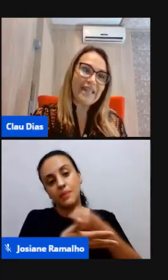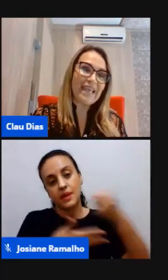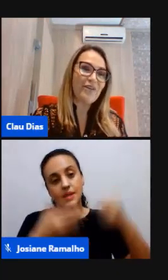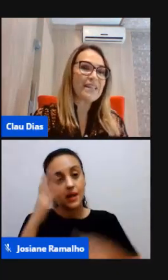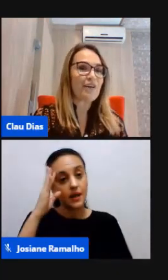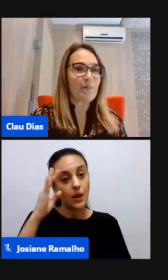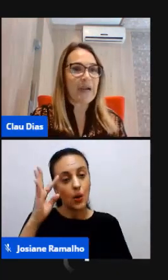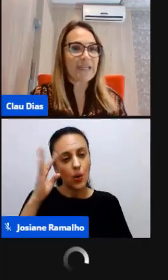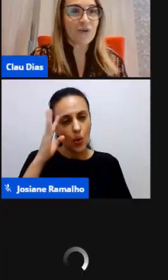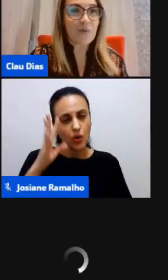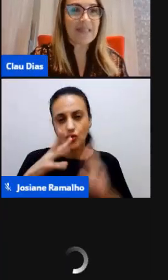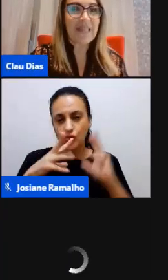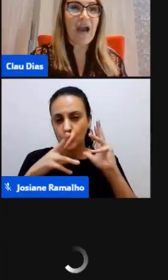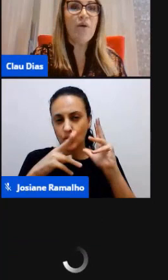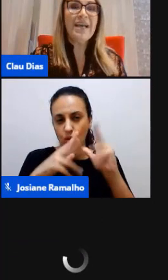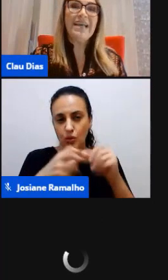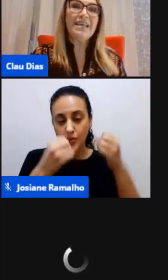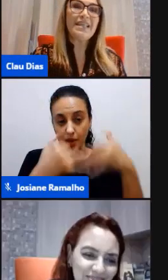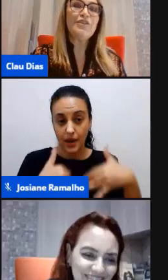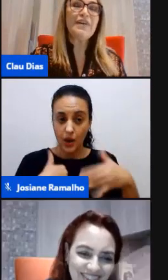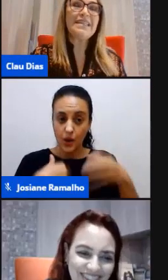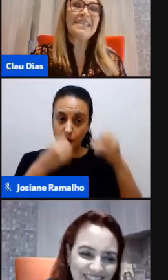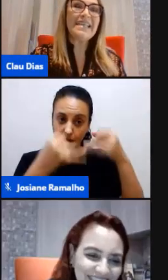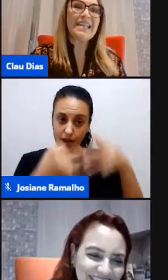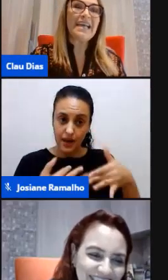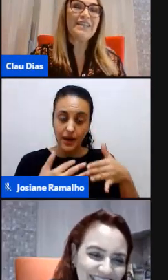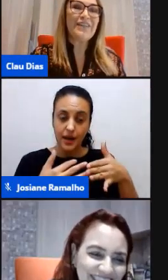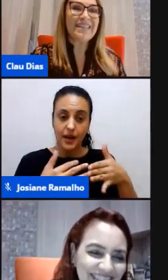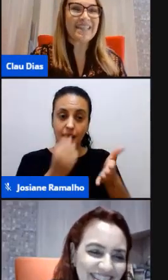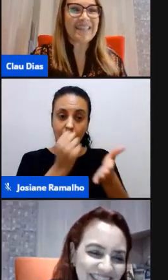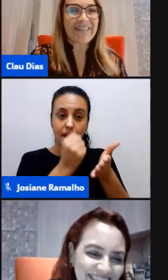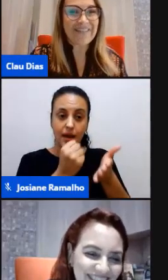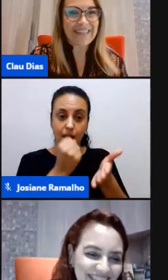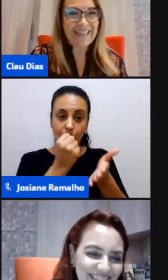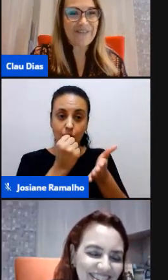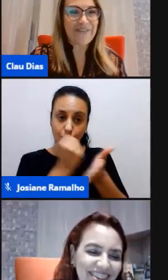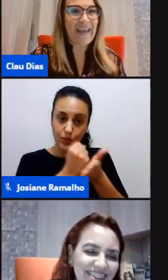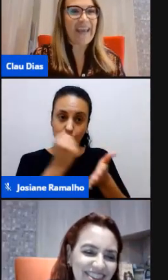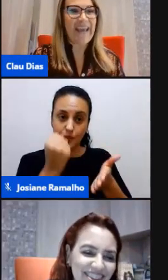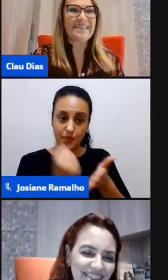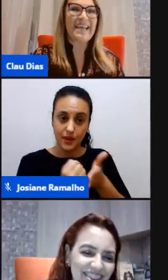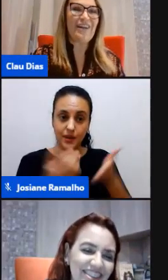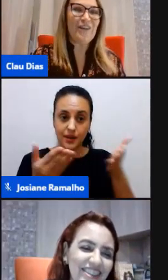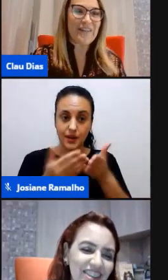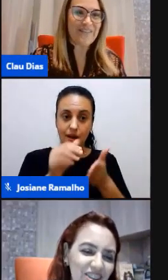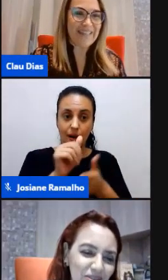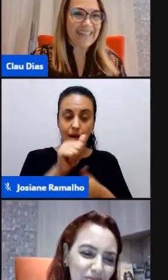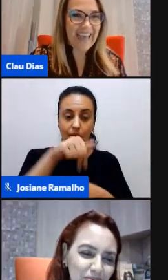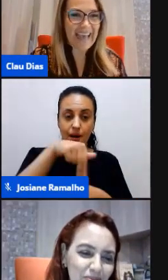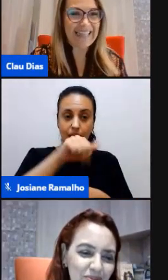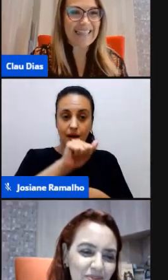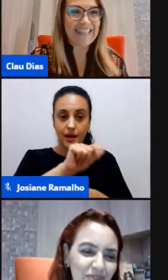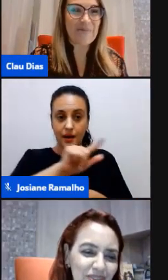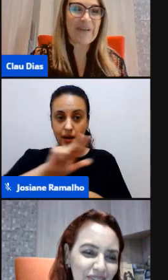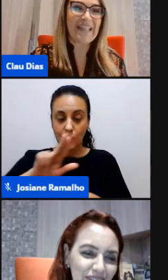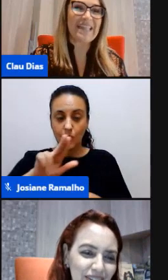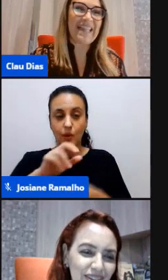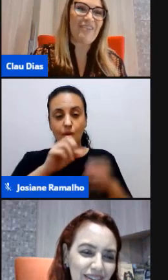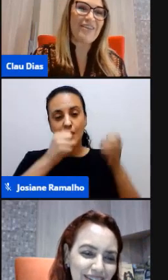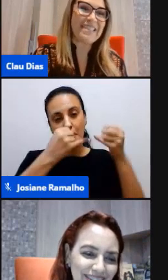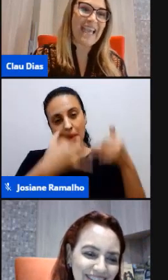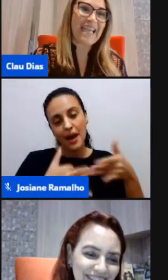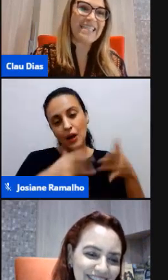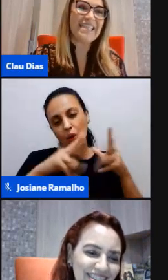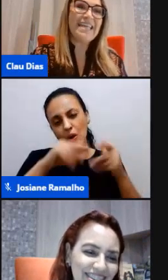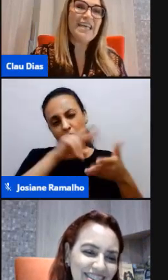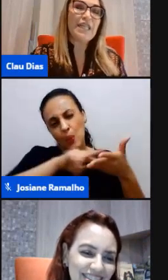isso que eu falei. Eu entrei com a parte documental e a Ana Lu vai trazer aí todas as leituras que ela fez, né? Ao longo da vida dela, desse tempo que ela está